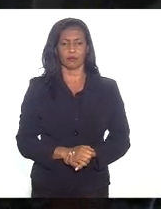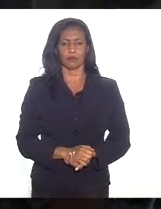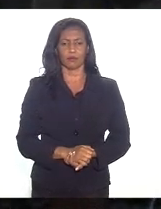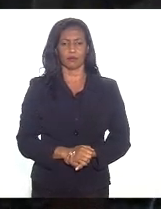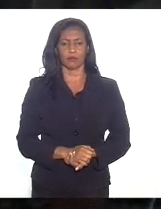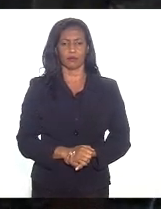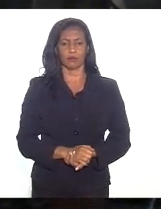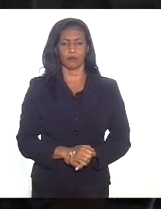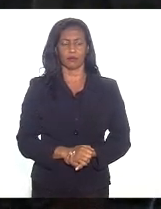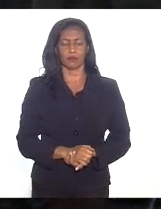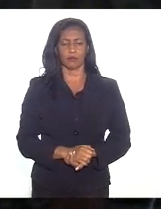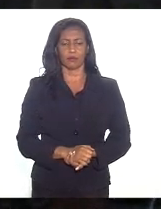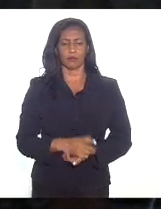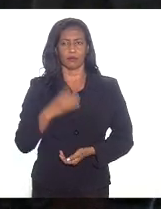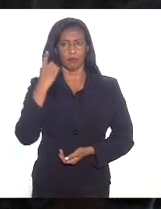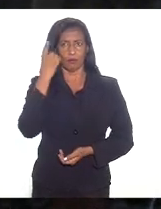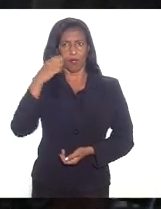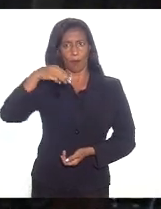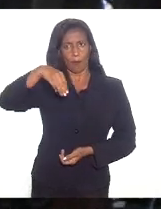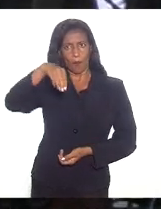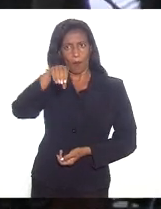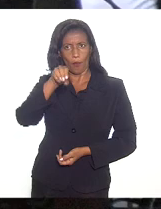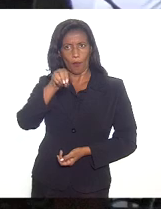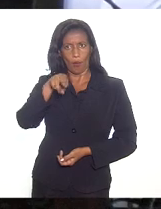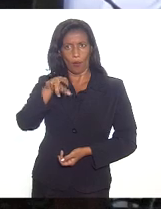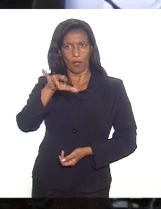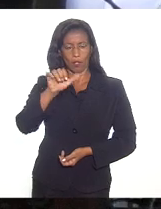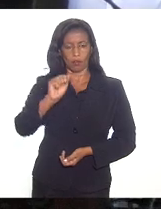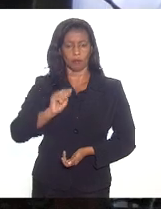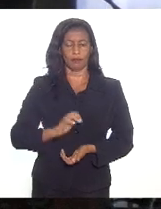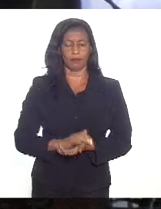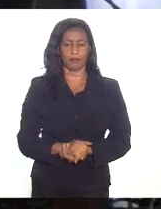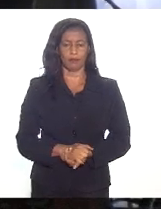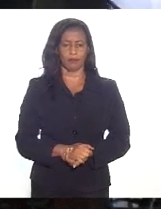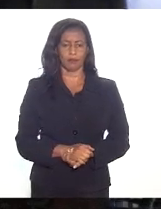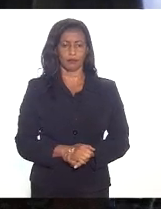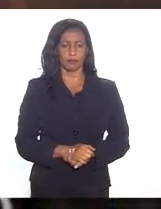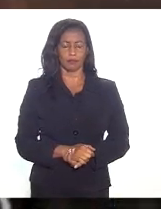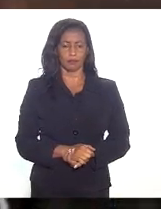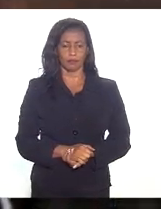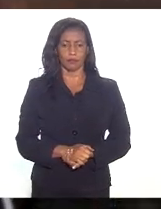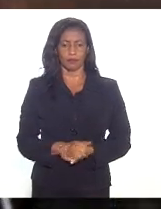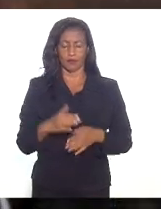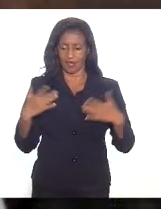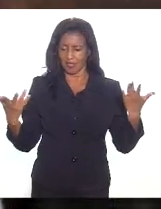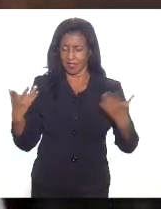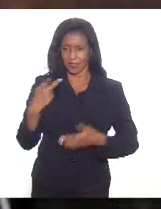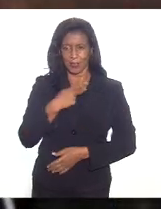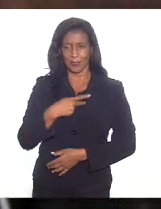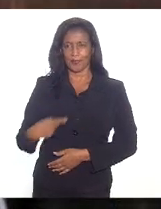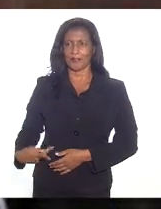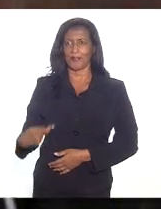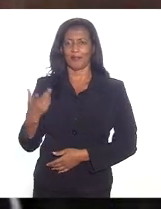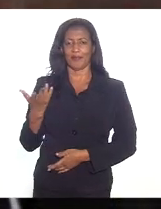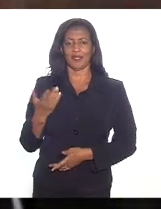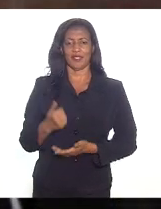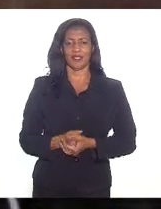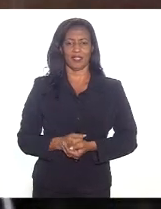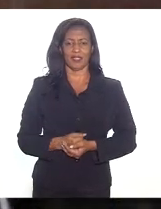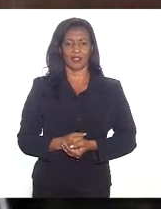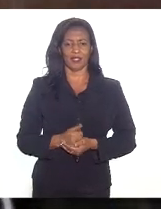Deputada Mônica Francisco. Senhor presidente, senhores deputados e deputadas, em defesa da economia